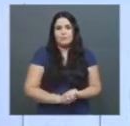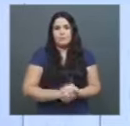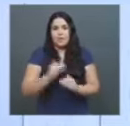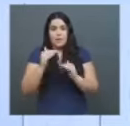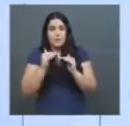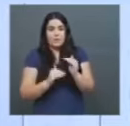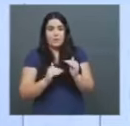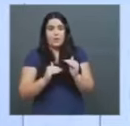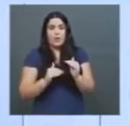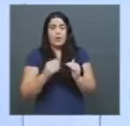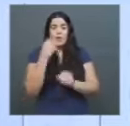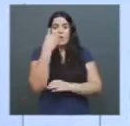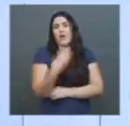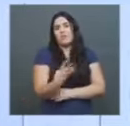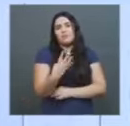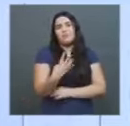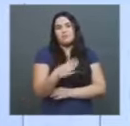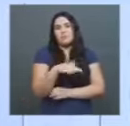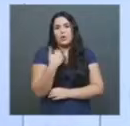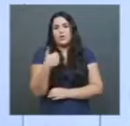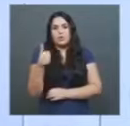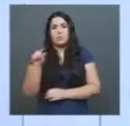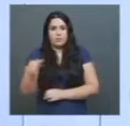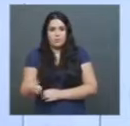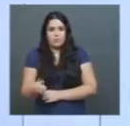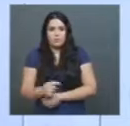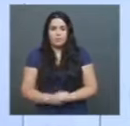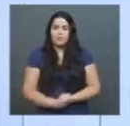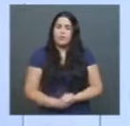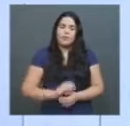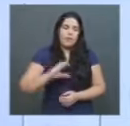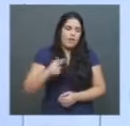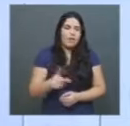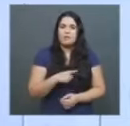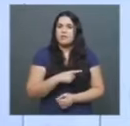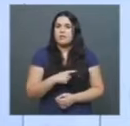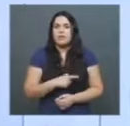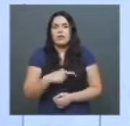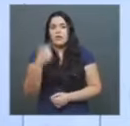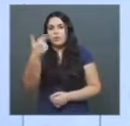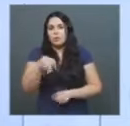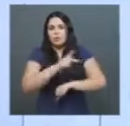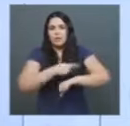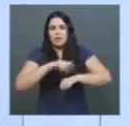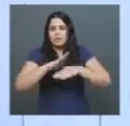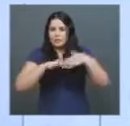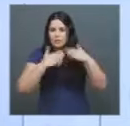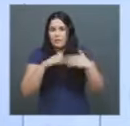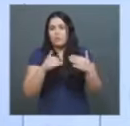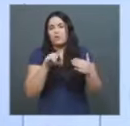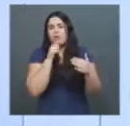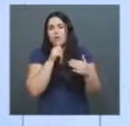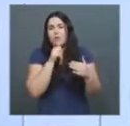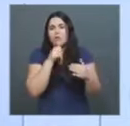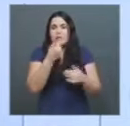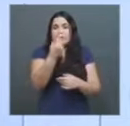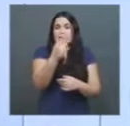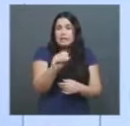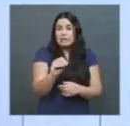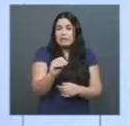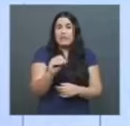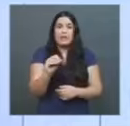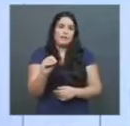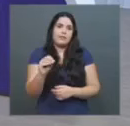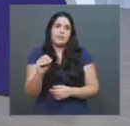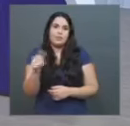é 4, né? E lógico que a gente tem outros países na África, países em subdesenvolvimento, que chega a taxas de 70 por cada 1000,